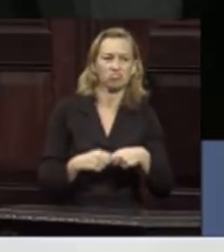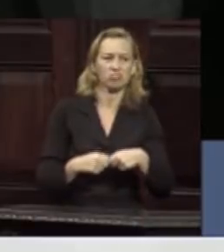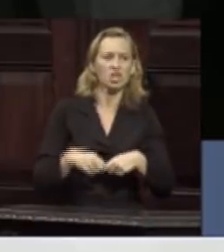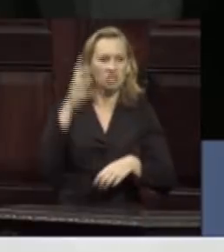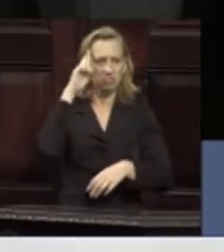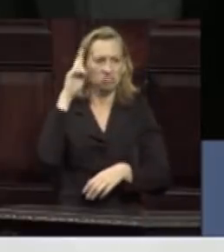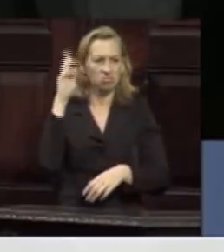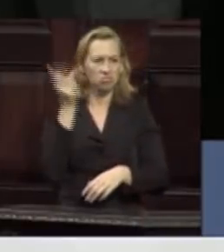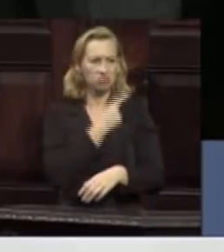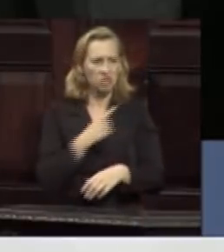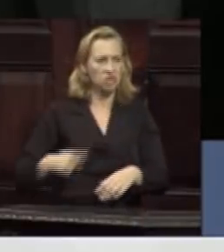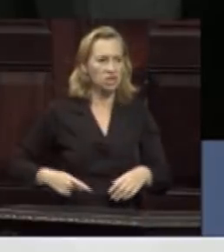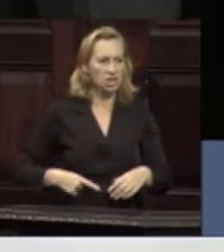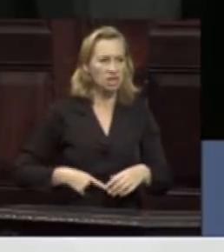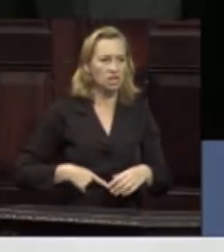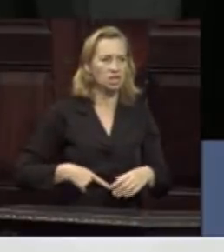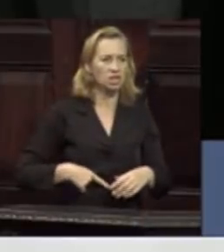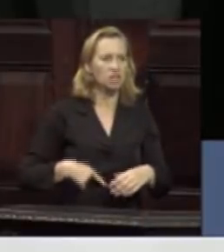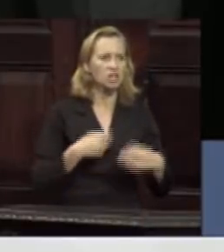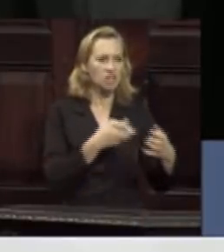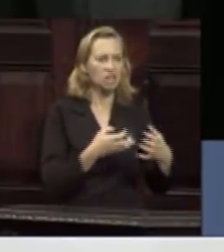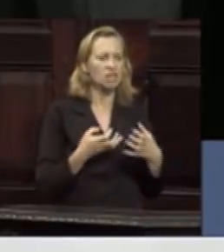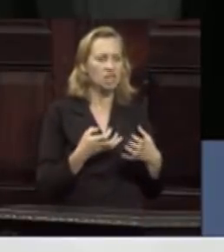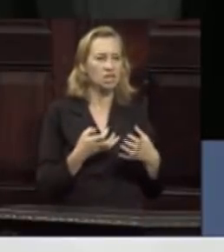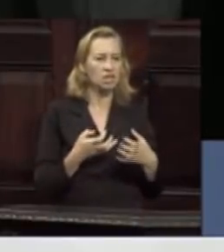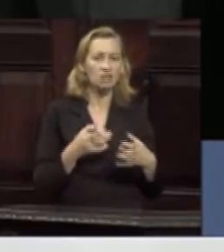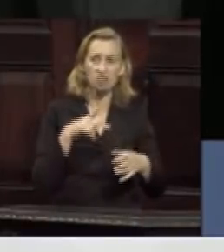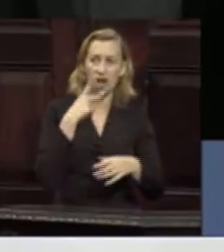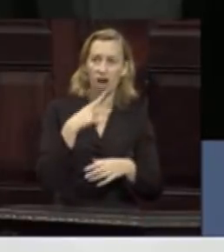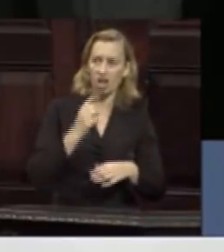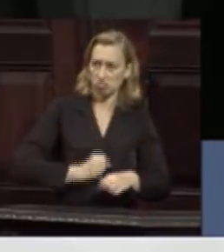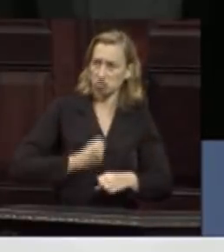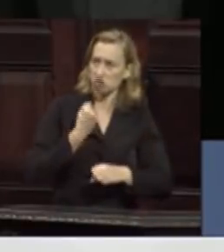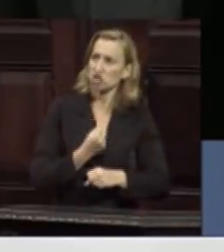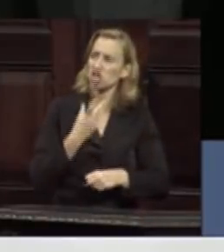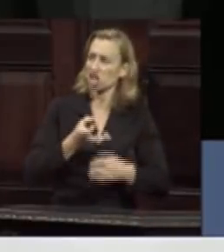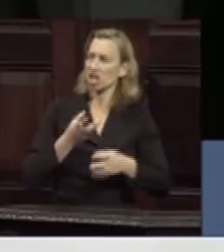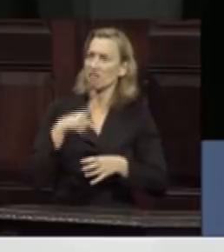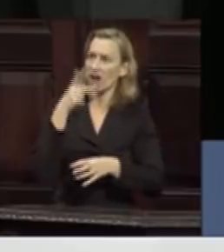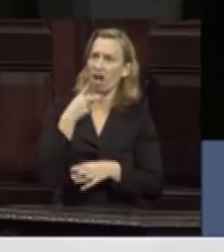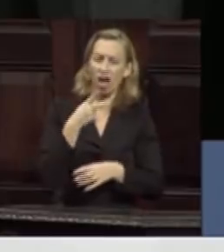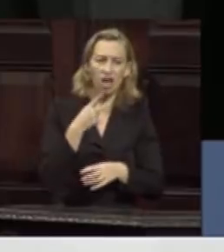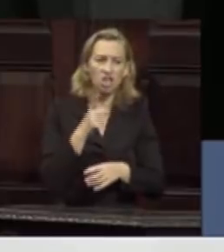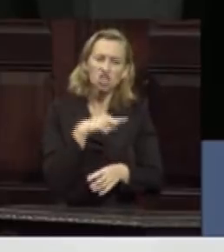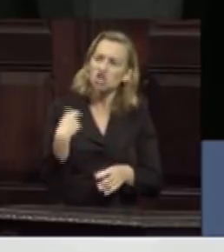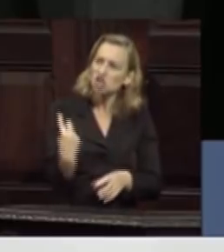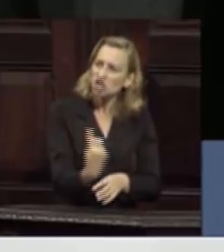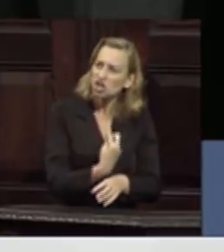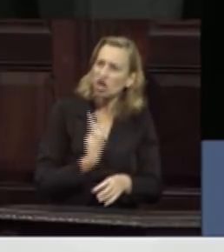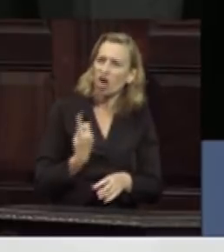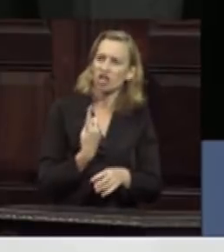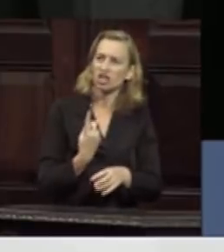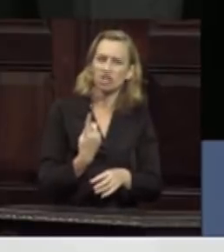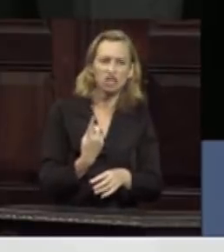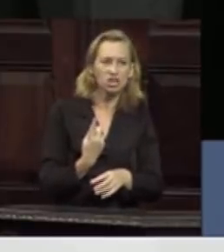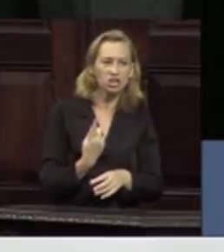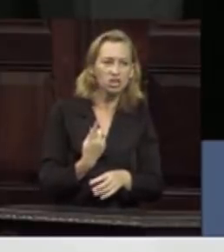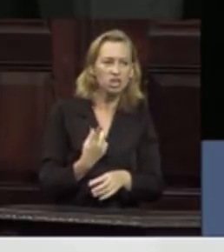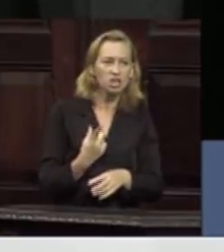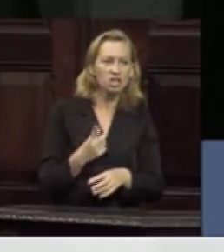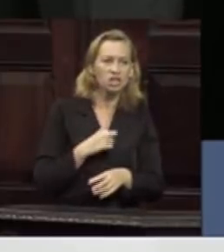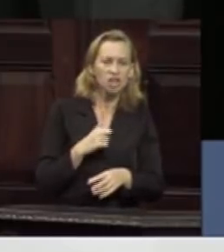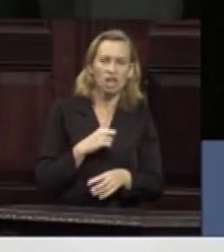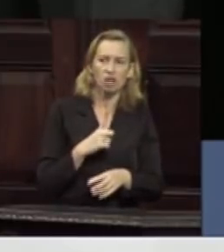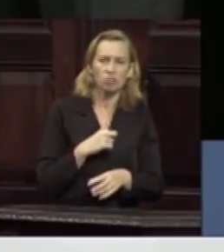Presidente André Siciliano, queria reconhecer o vosso esforço e queria dizer o seguinte: nós temos esse prazo do 4 de abril.